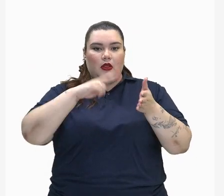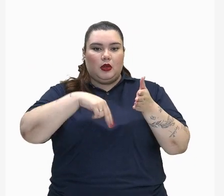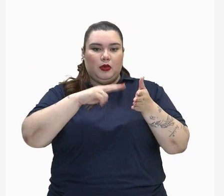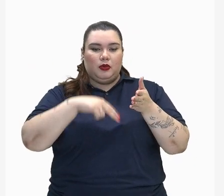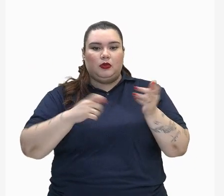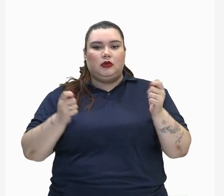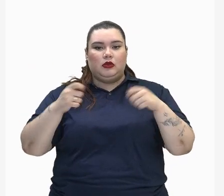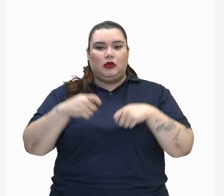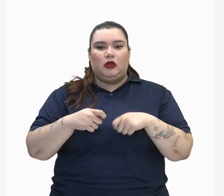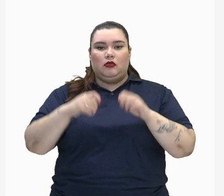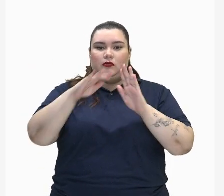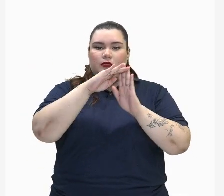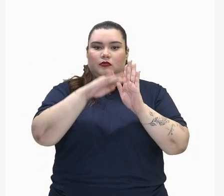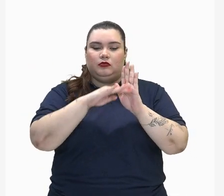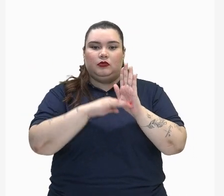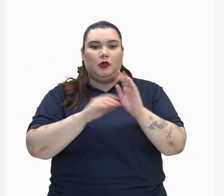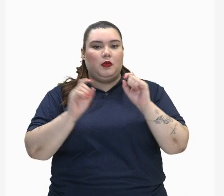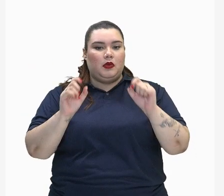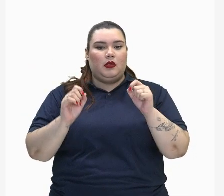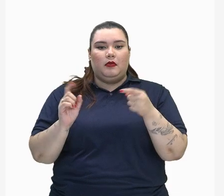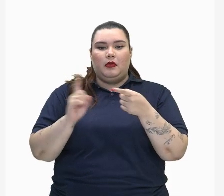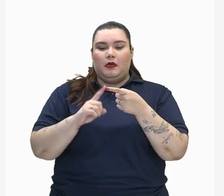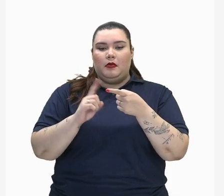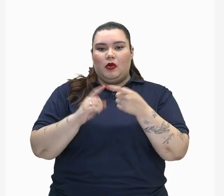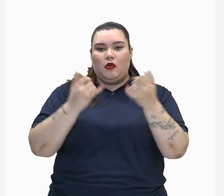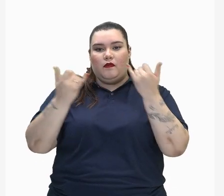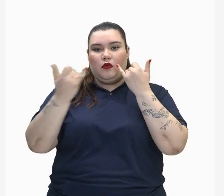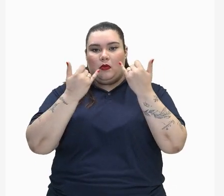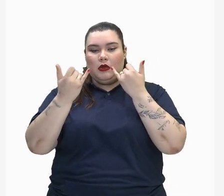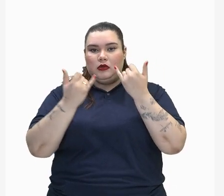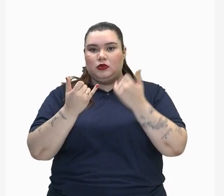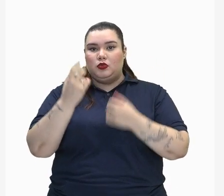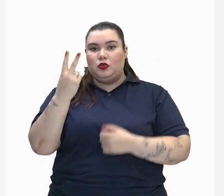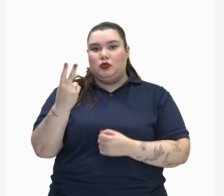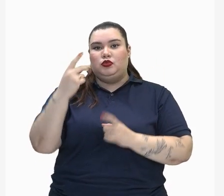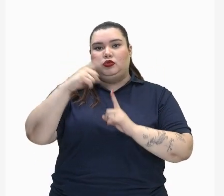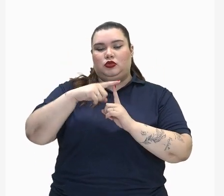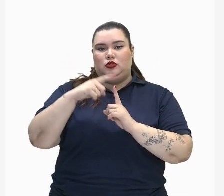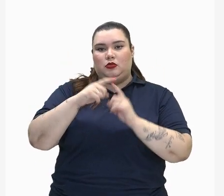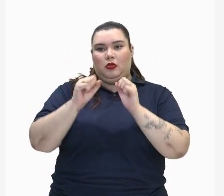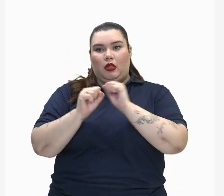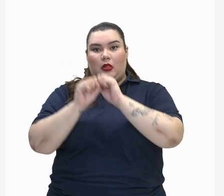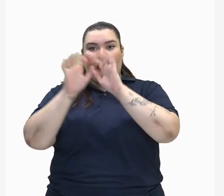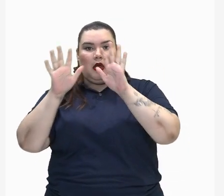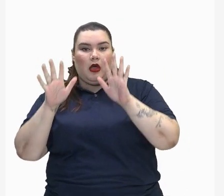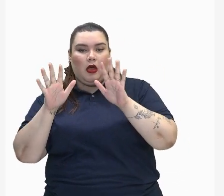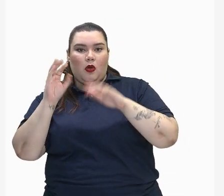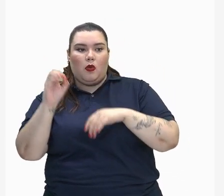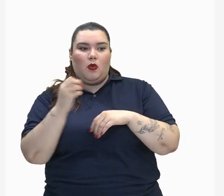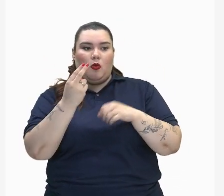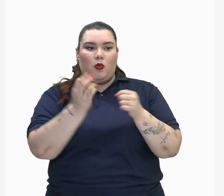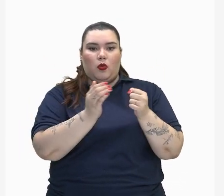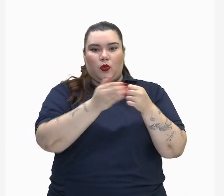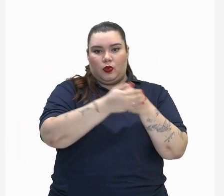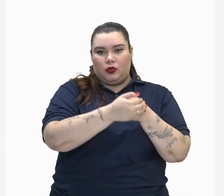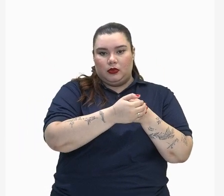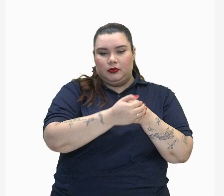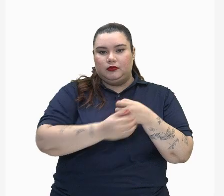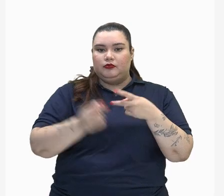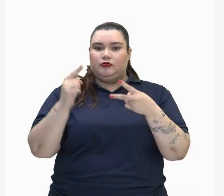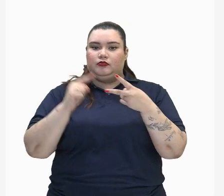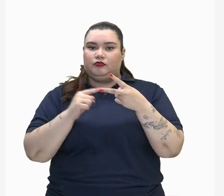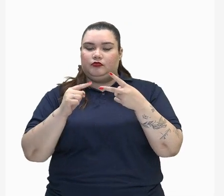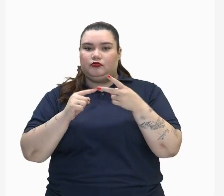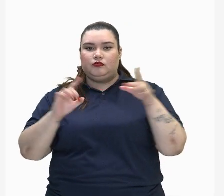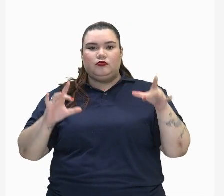identificar informações explícitas e implícitas. A leitura,